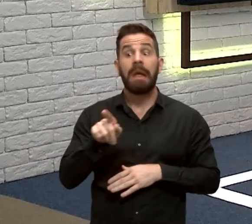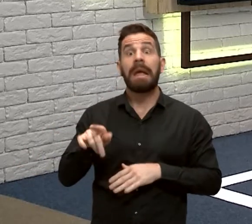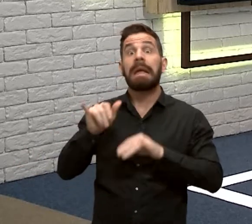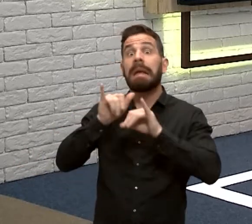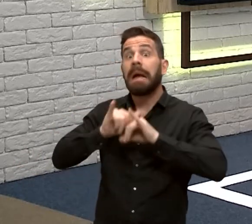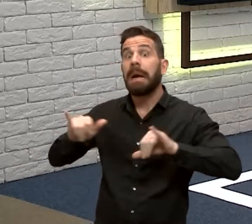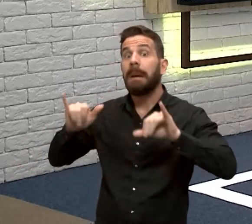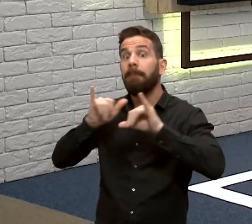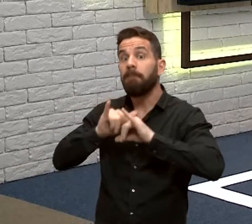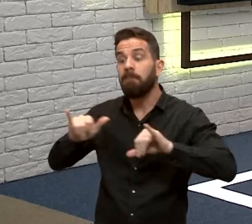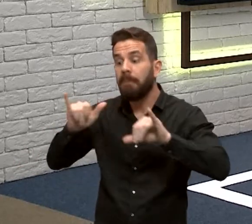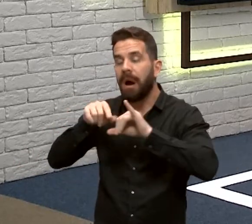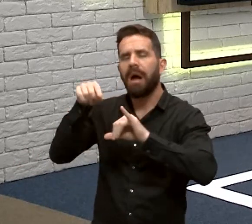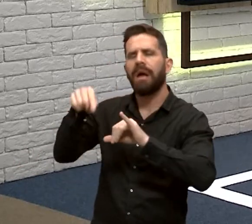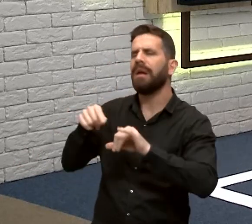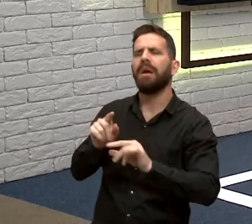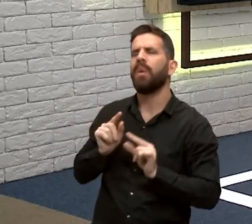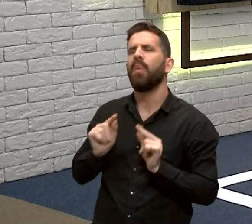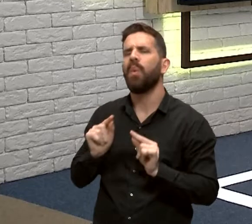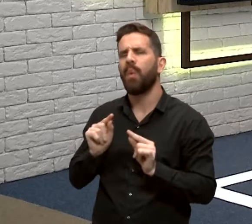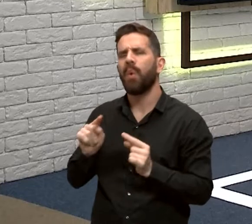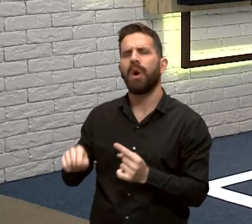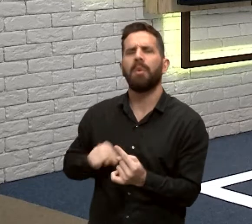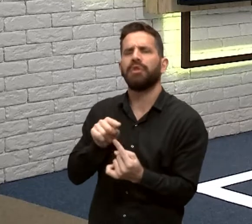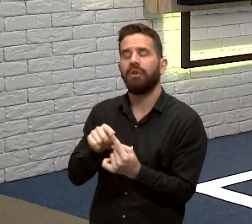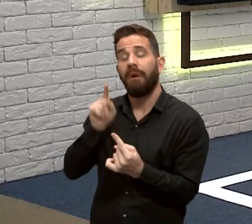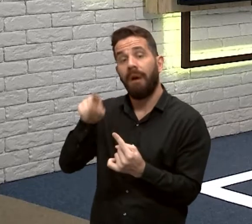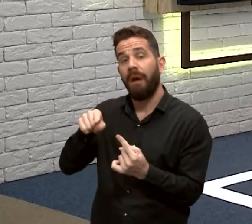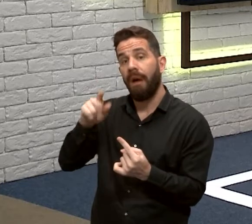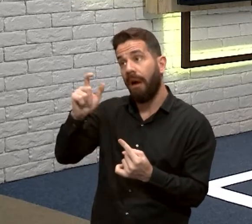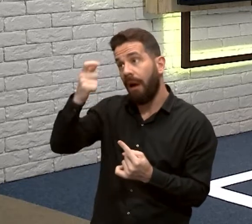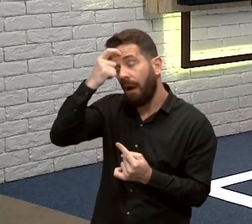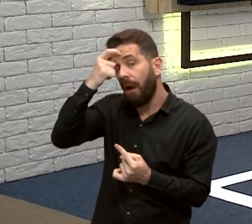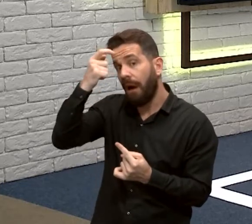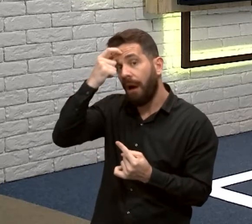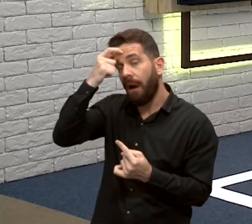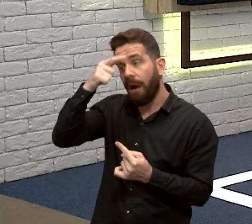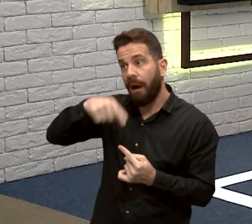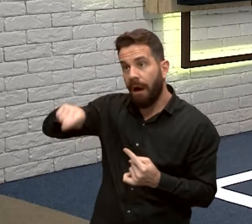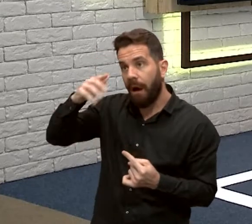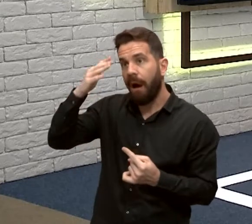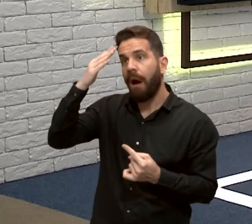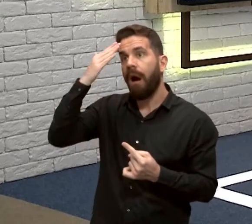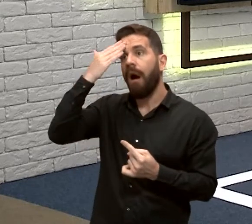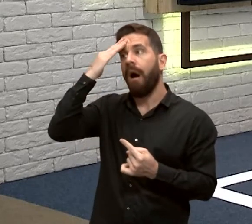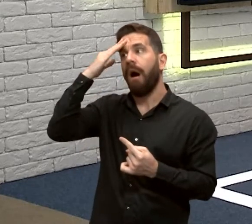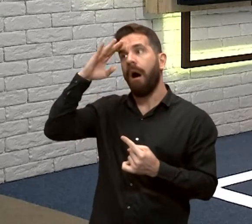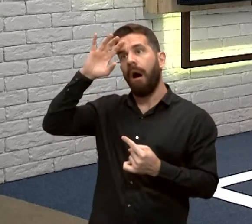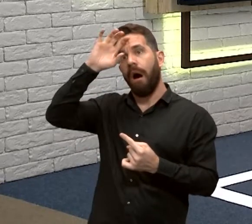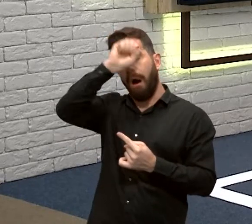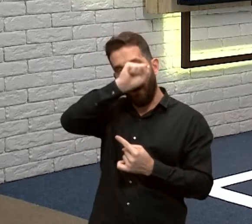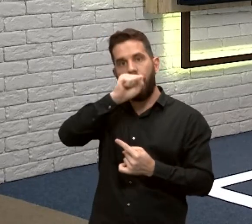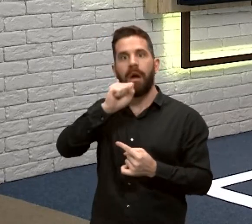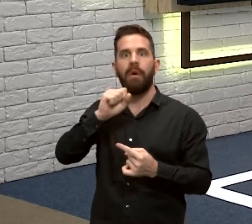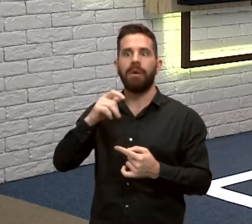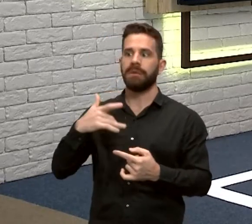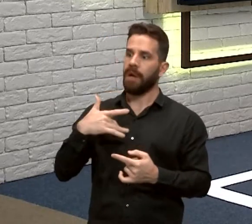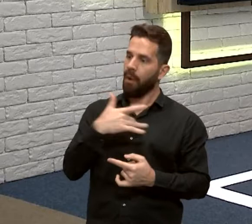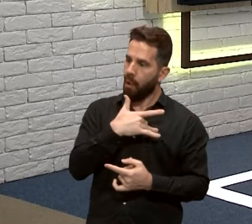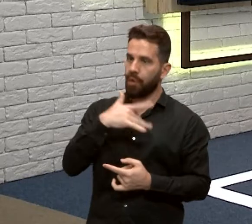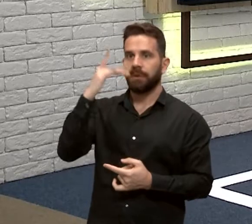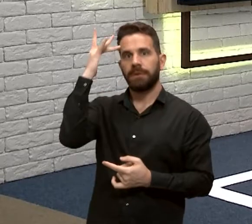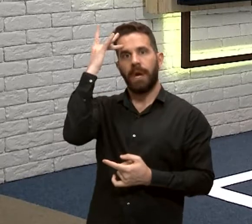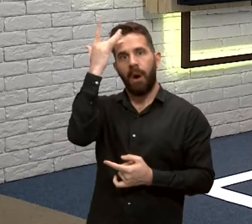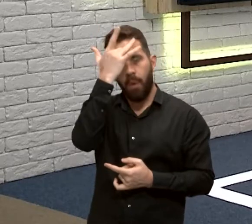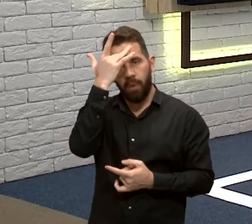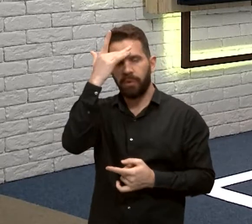para conscientização, para a efetivação de prevenção e promoção da saúde, prevenção do suicídio e promoção da saúde. Temos que ter